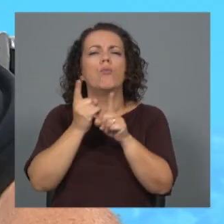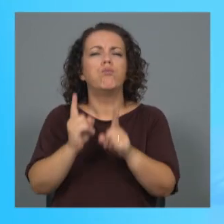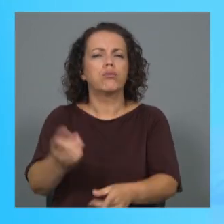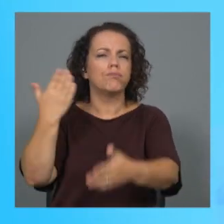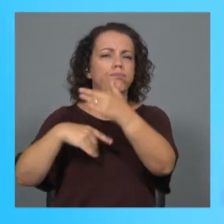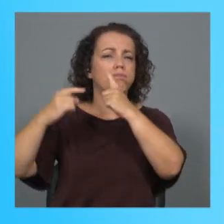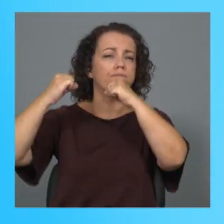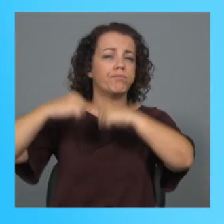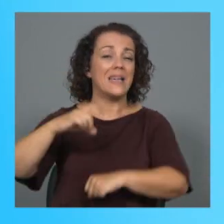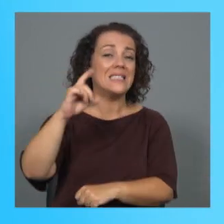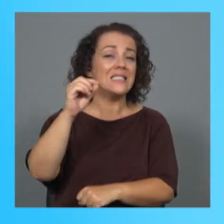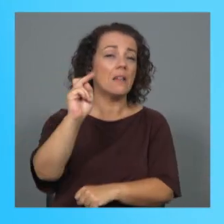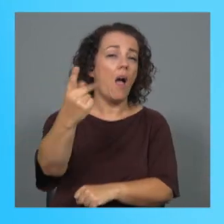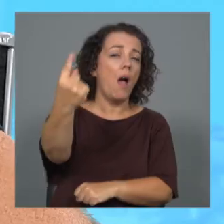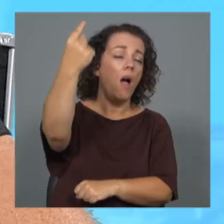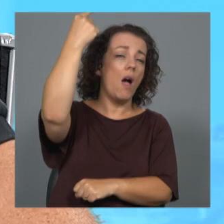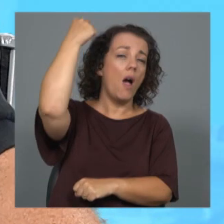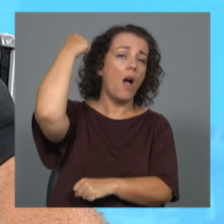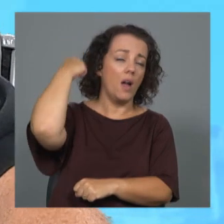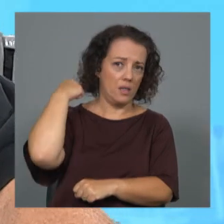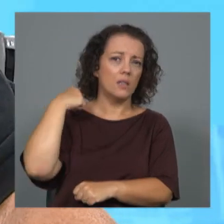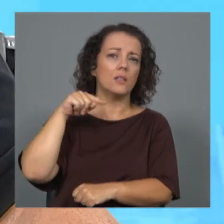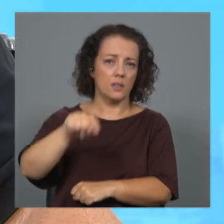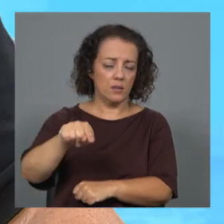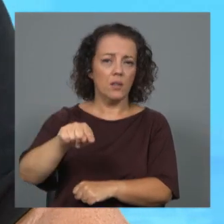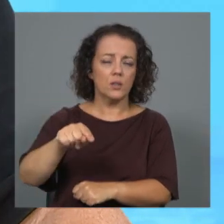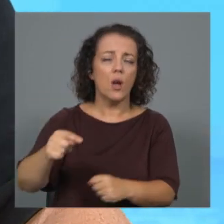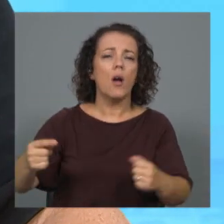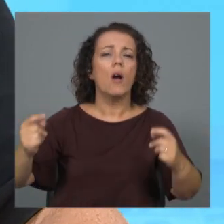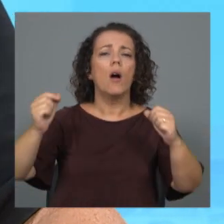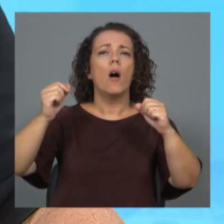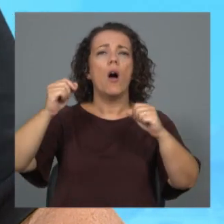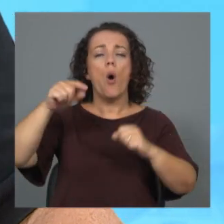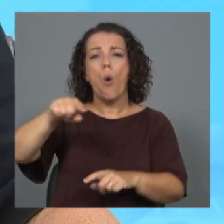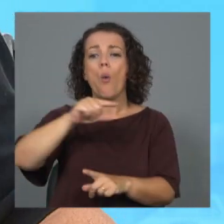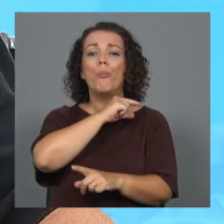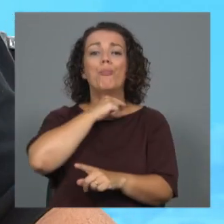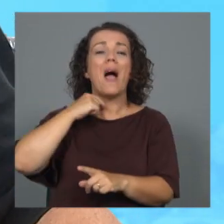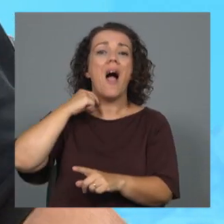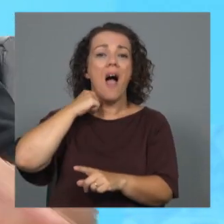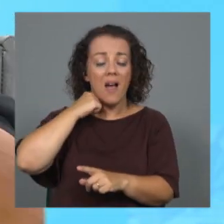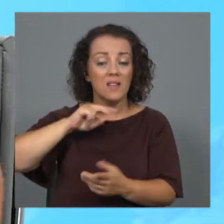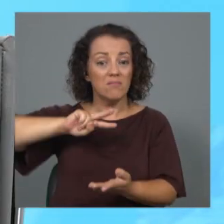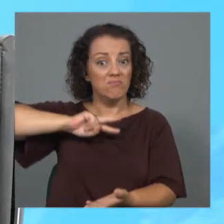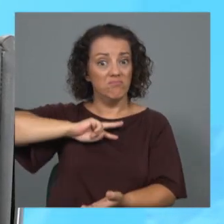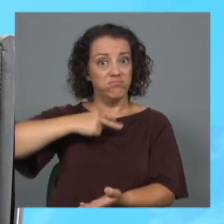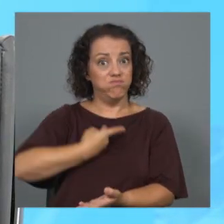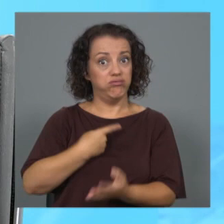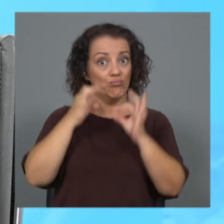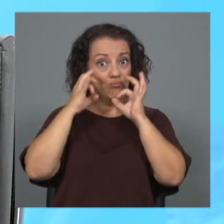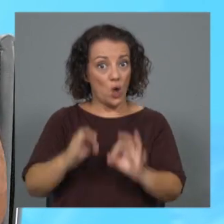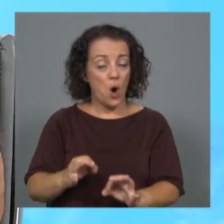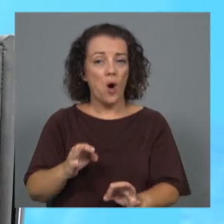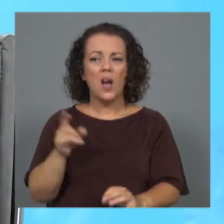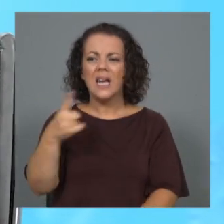que já foi há 60 anos, na Gaudium et Spes, os padres conciliares, a Igreja diz, nós não podemos